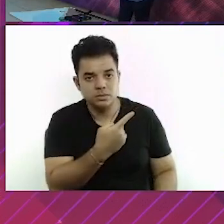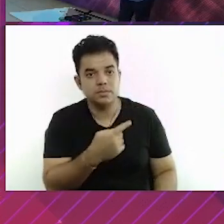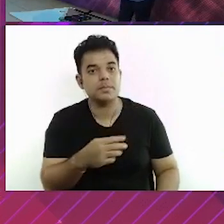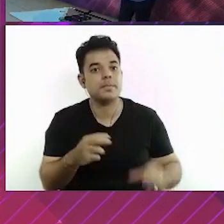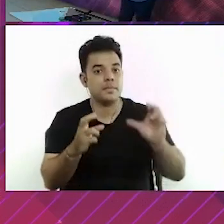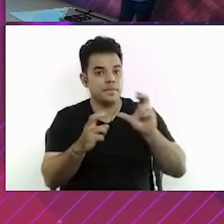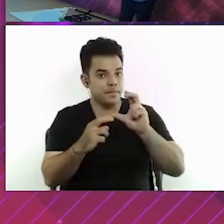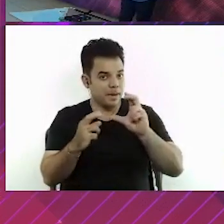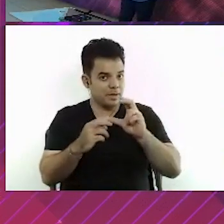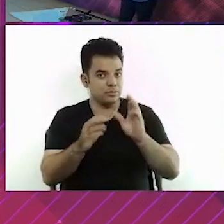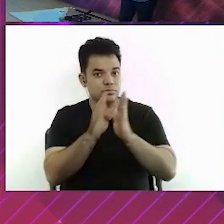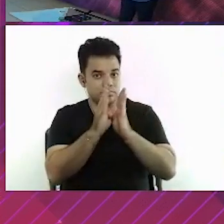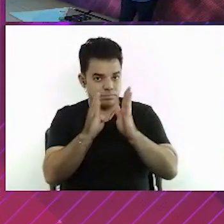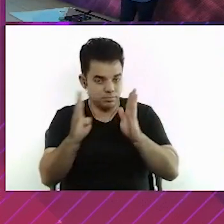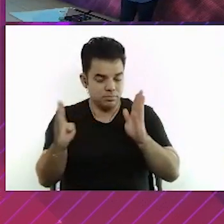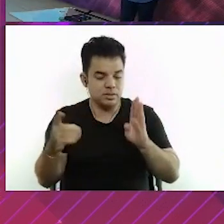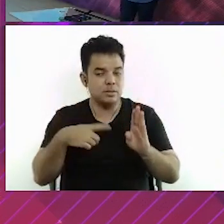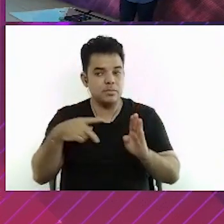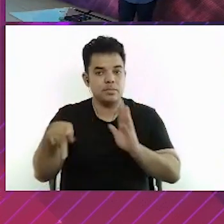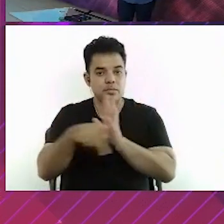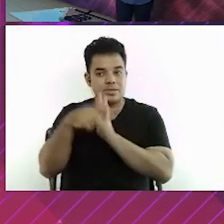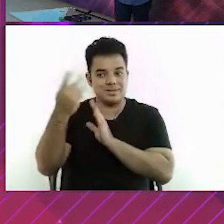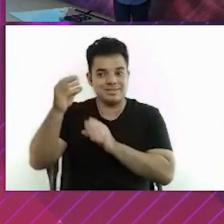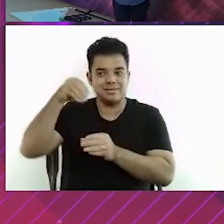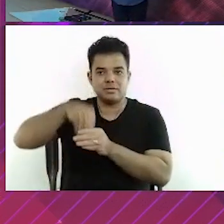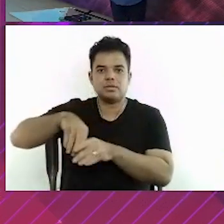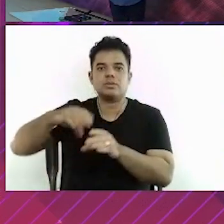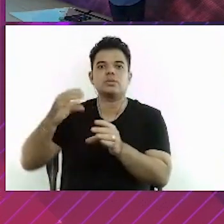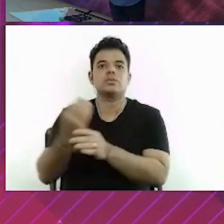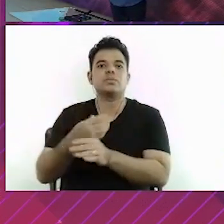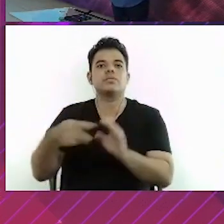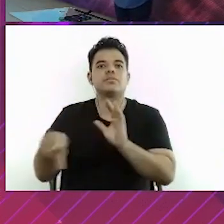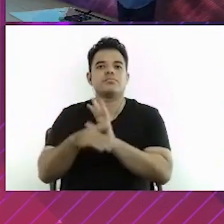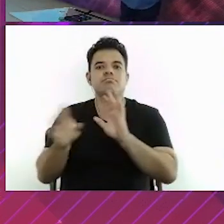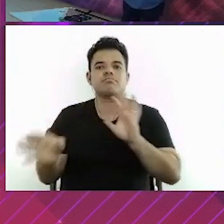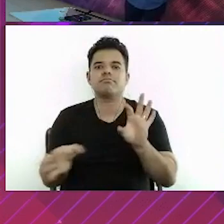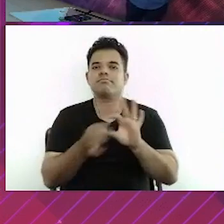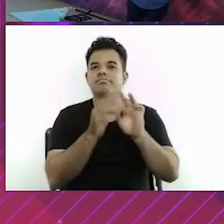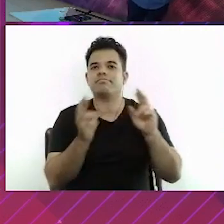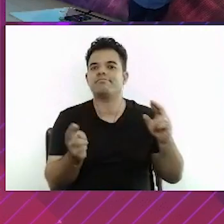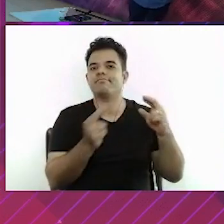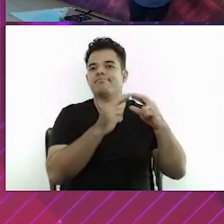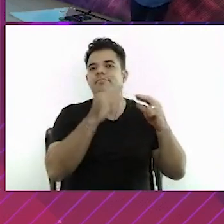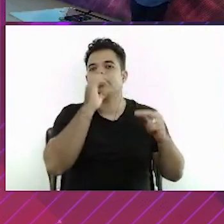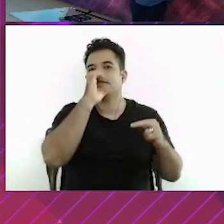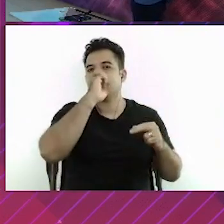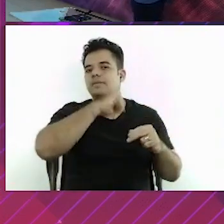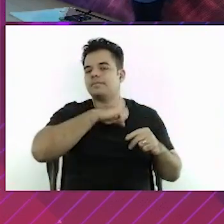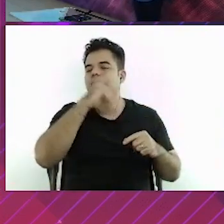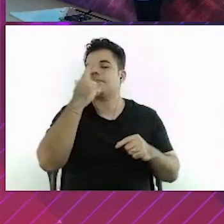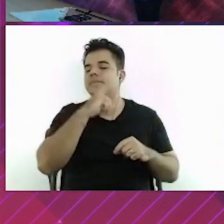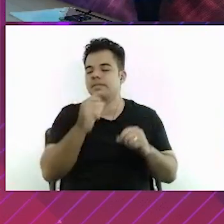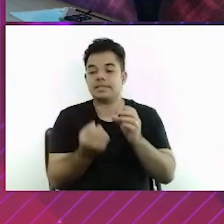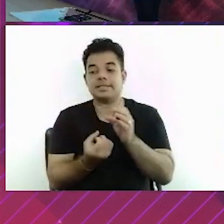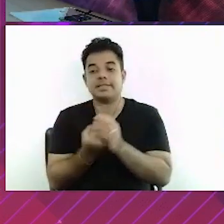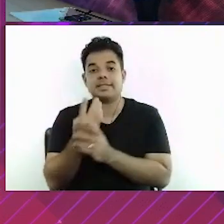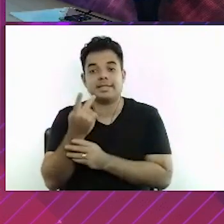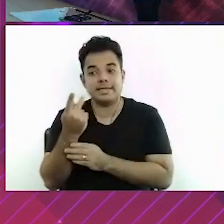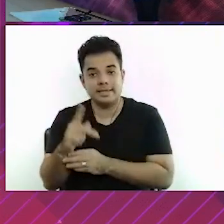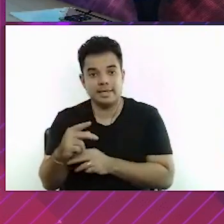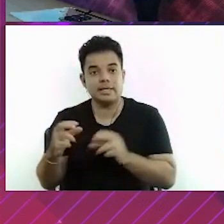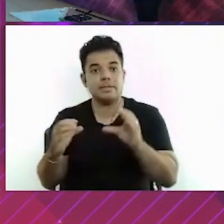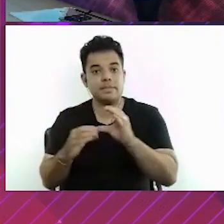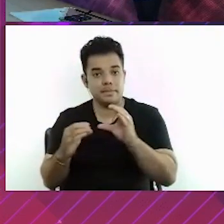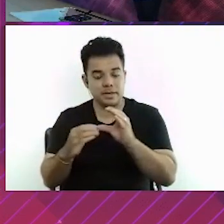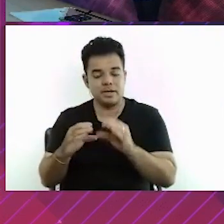uma opção nativa para você ter essa reconexão em que é possível criar um callback que vai